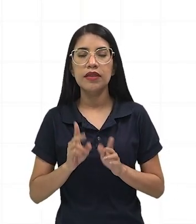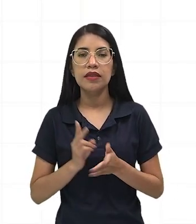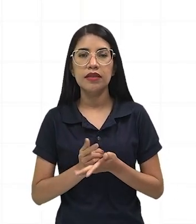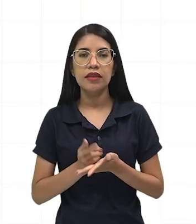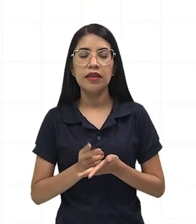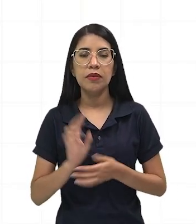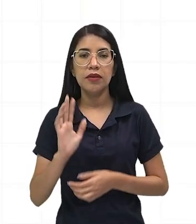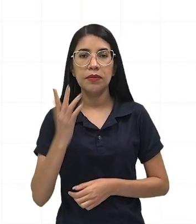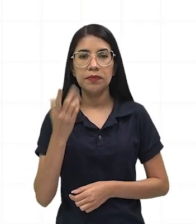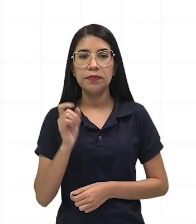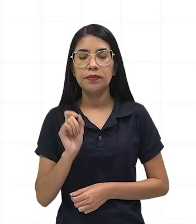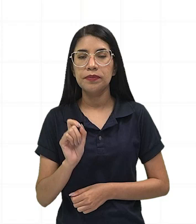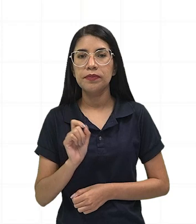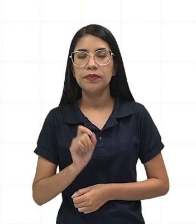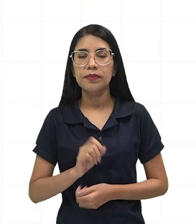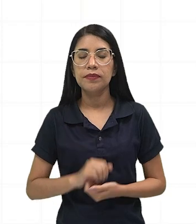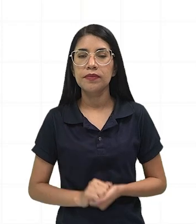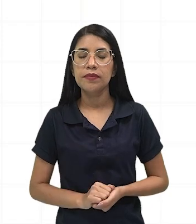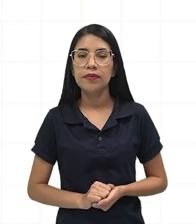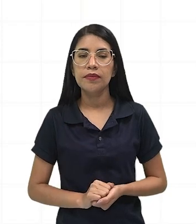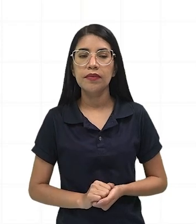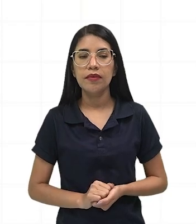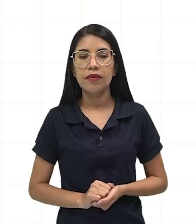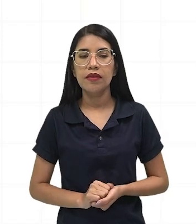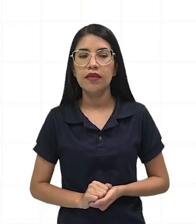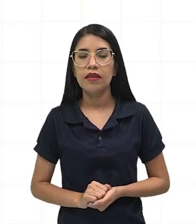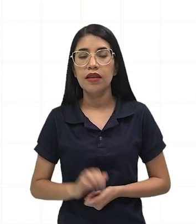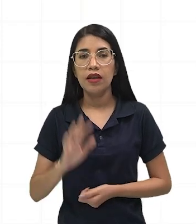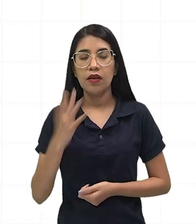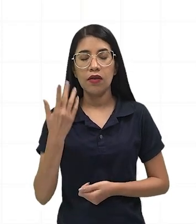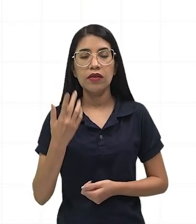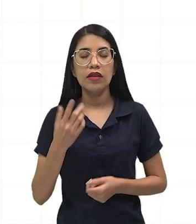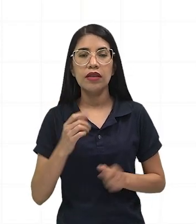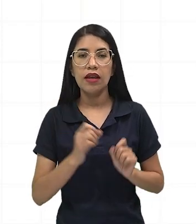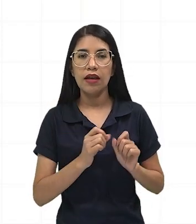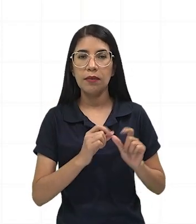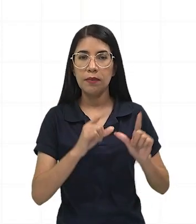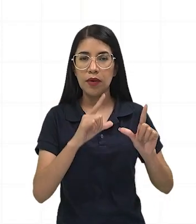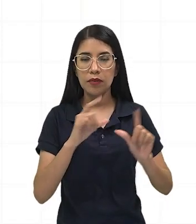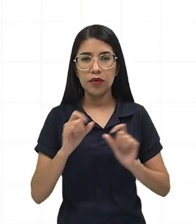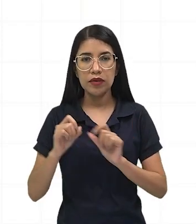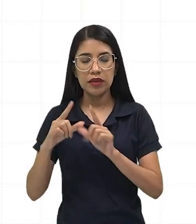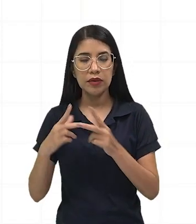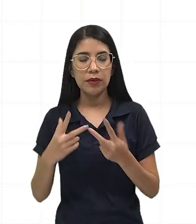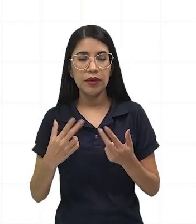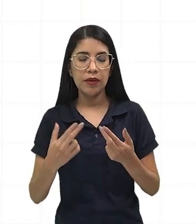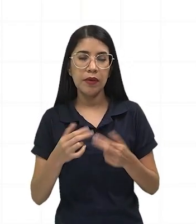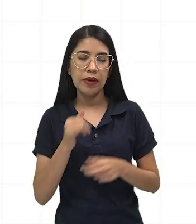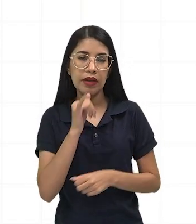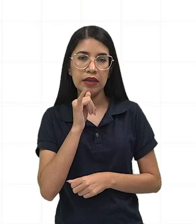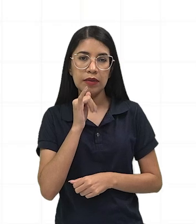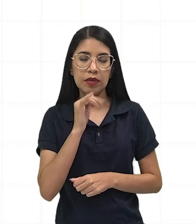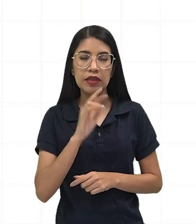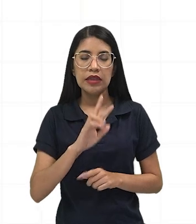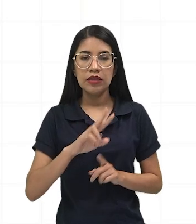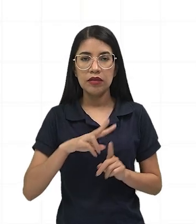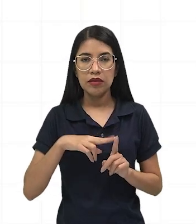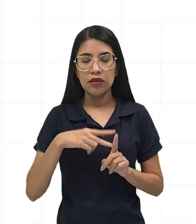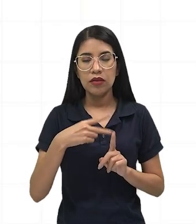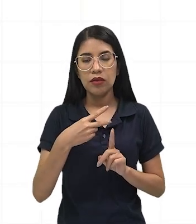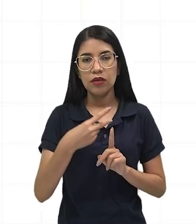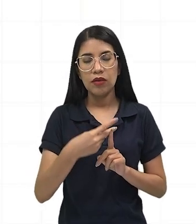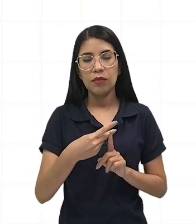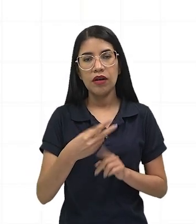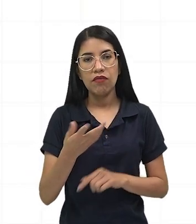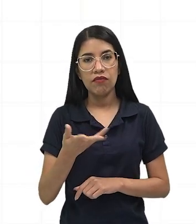ó, sempre ocorrem na mesma proporção, ou seja, se dobrarmos